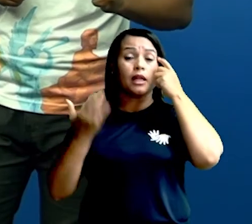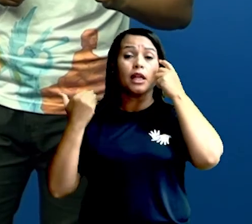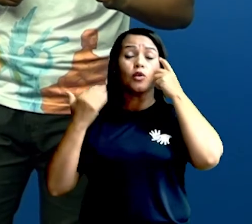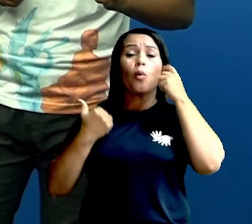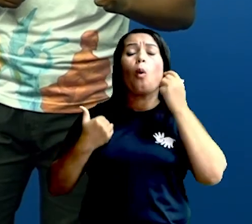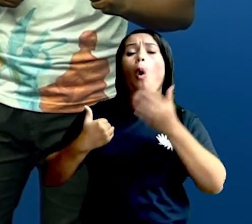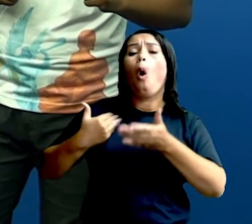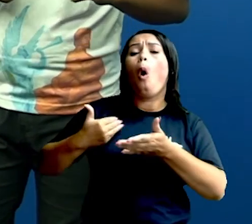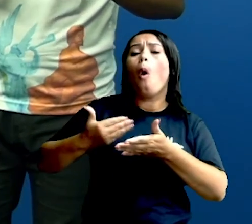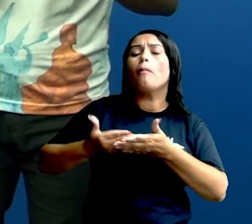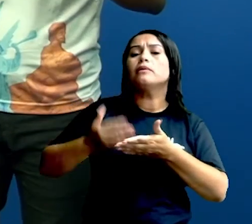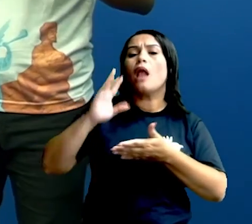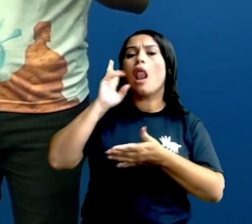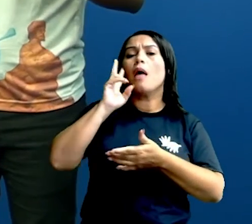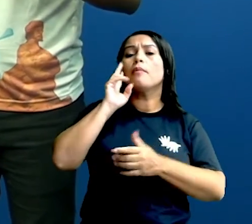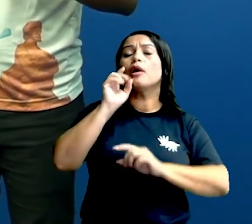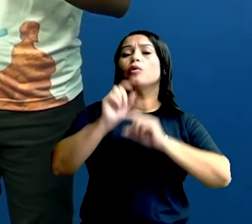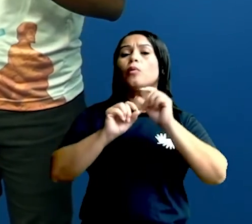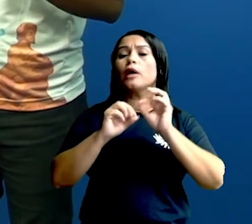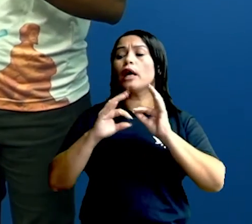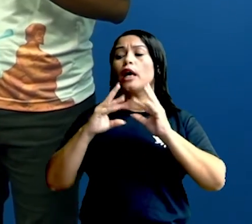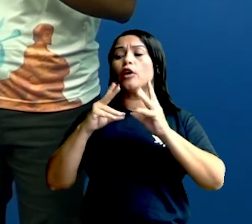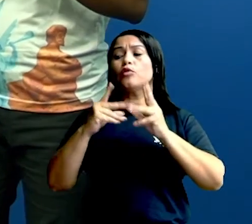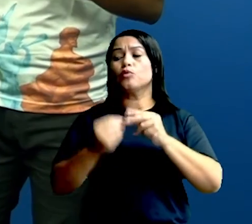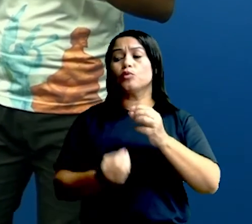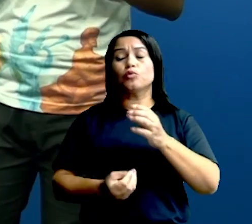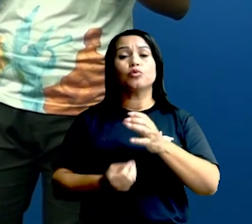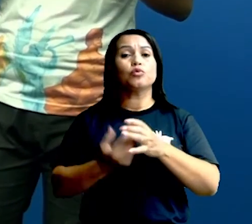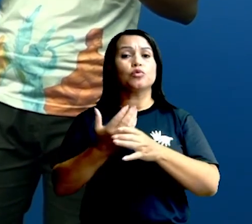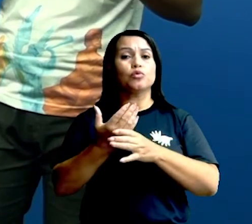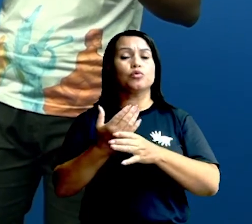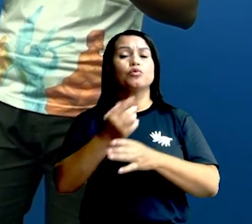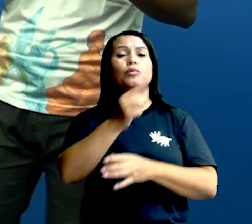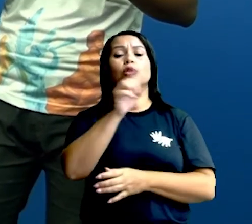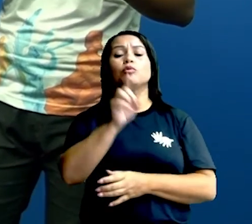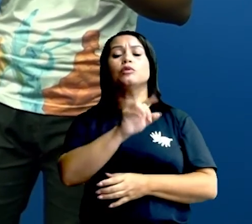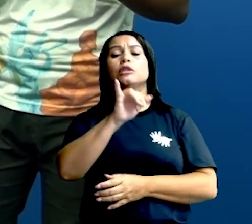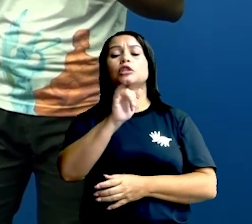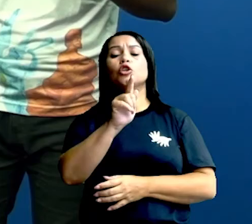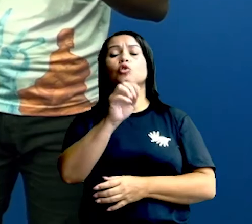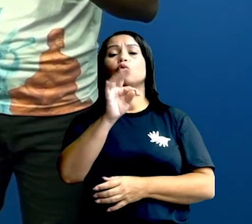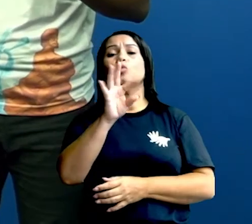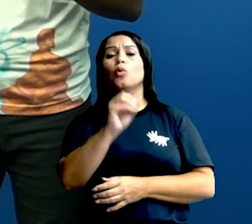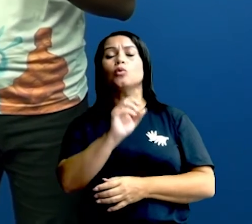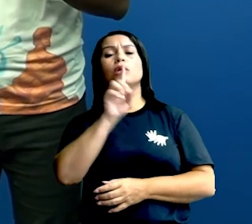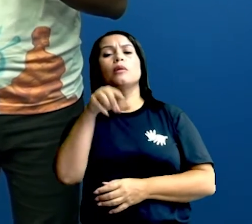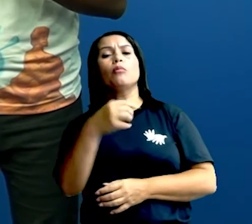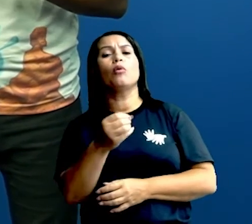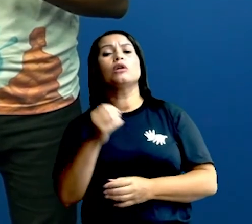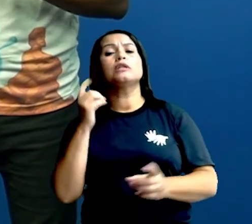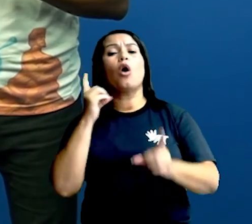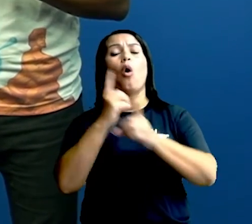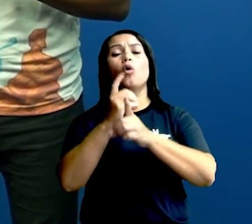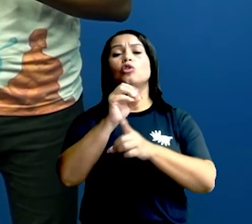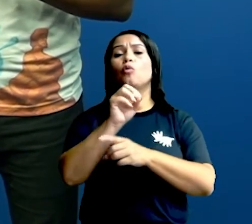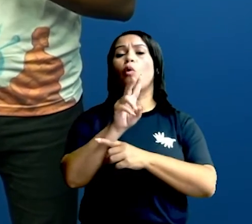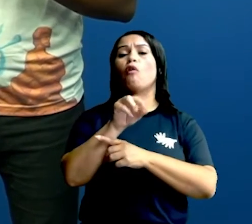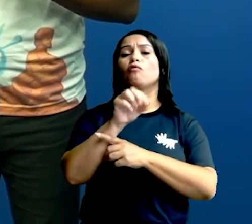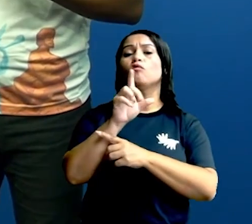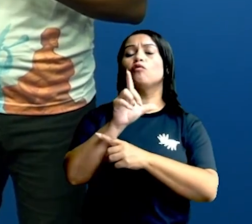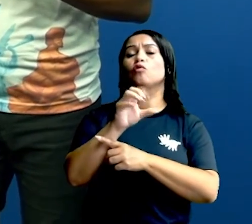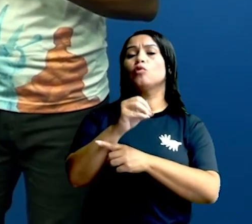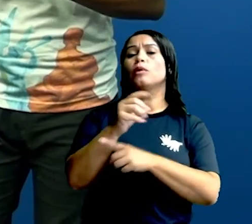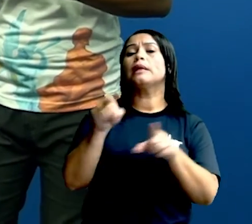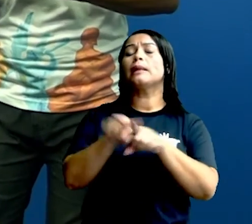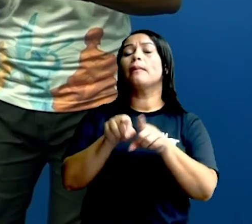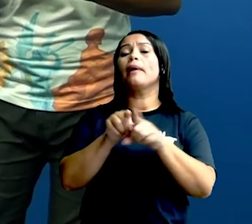sobre o que falamos. Tudo surge a partir do zigoto, que vem depois do encontro do óvulo com o espermatozoide.